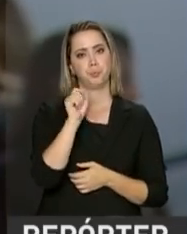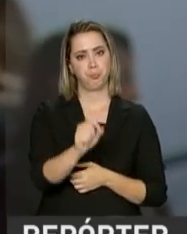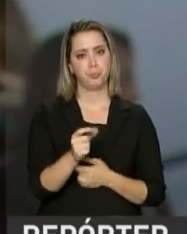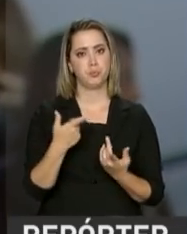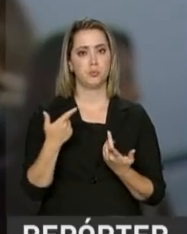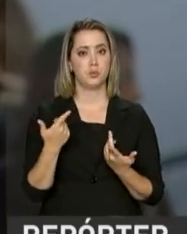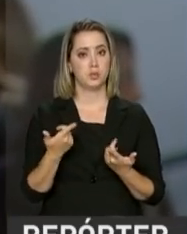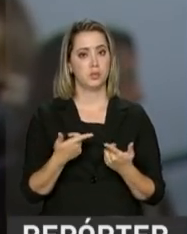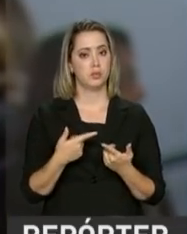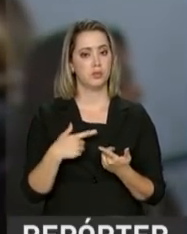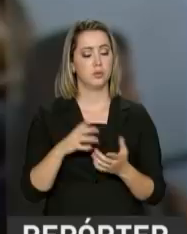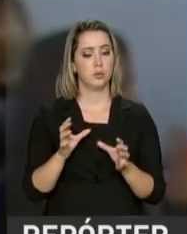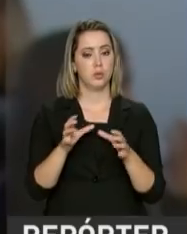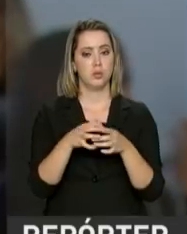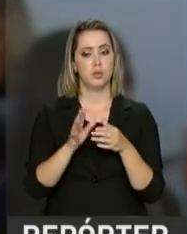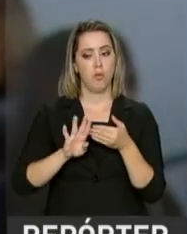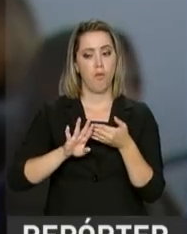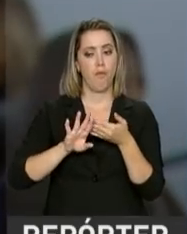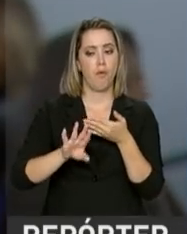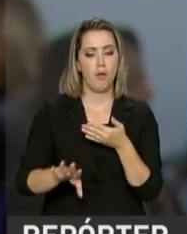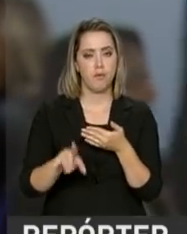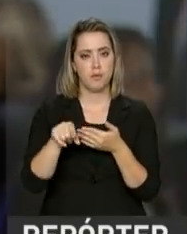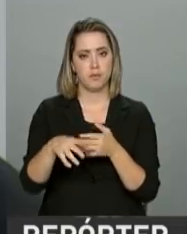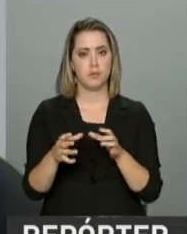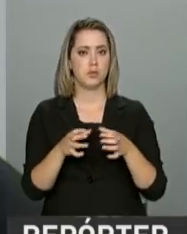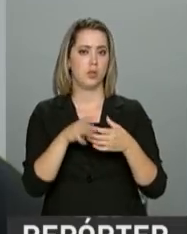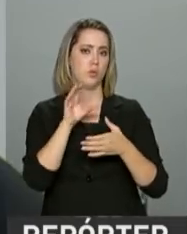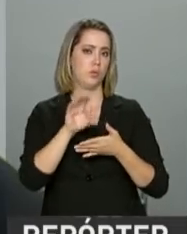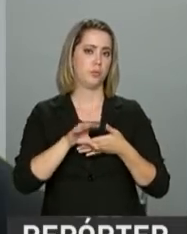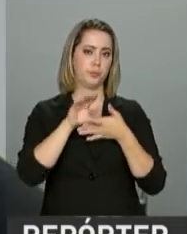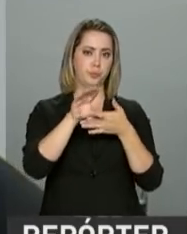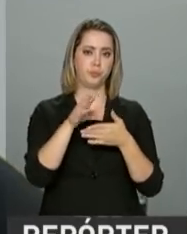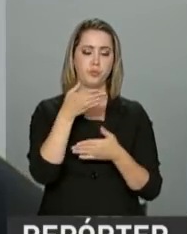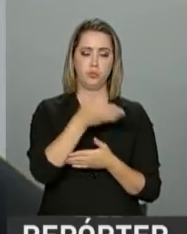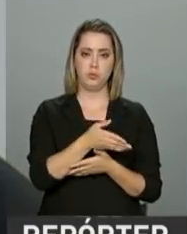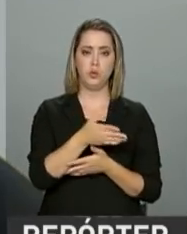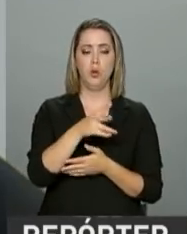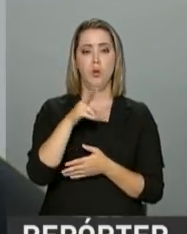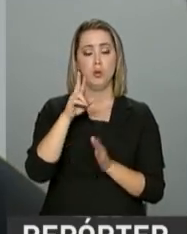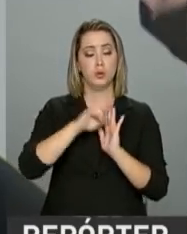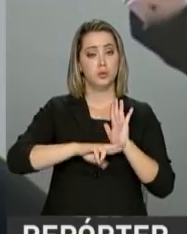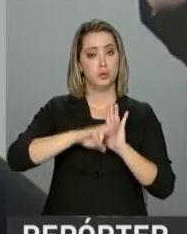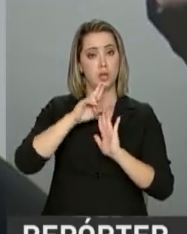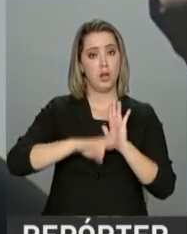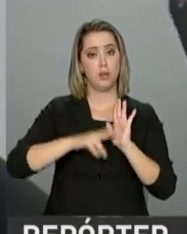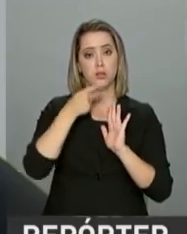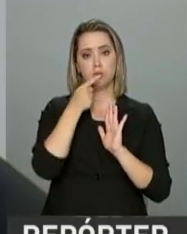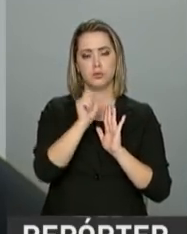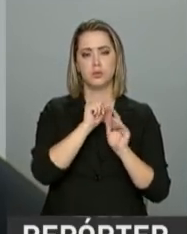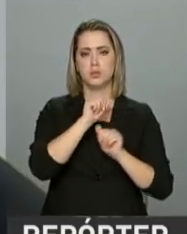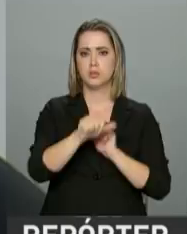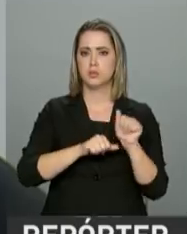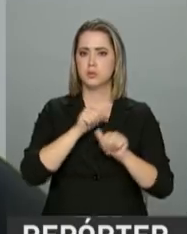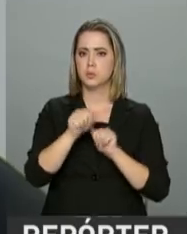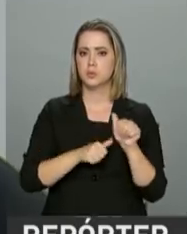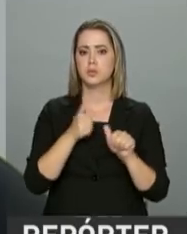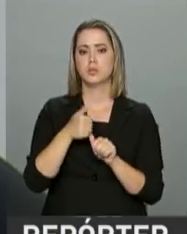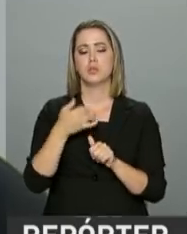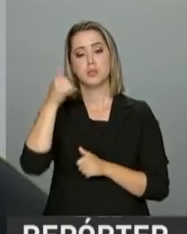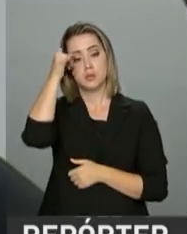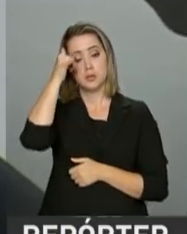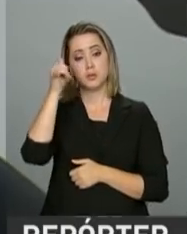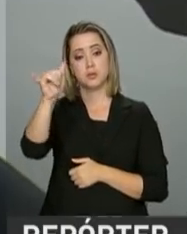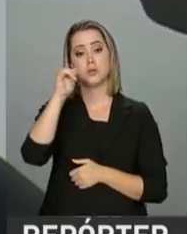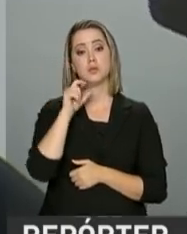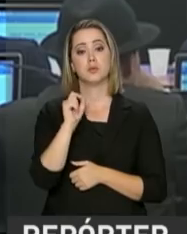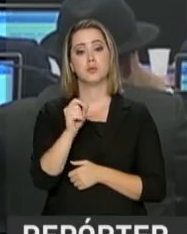estão na comissão para discutir a matéria para o relator as mudanças nas regras para se aposentar vão evitar